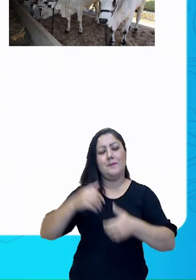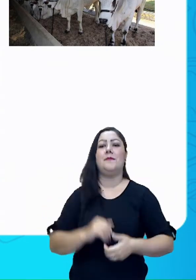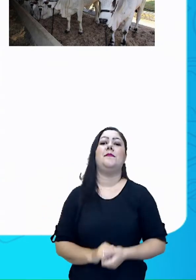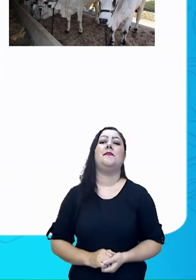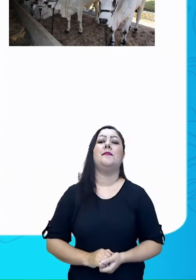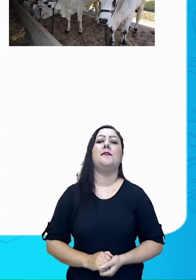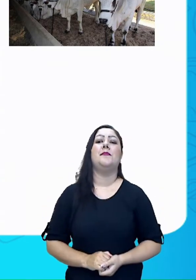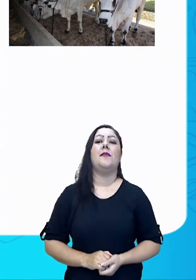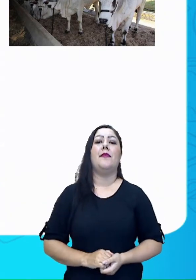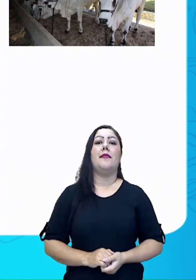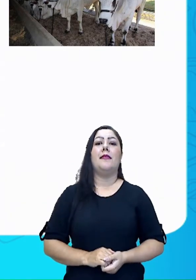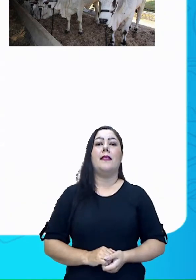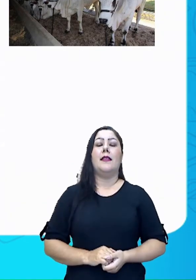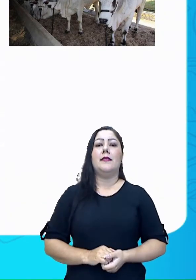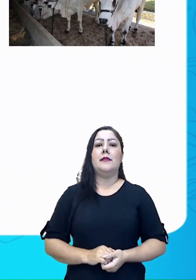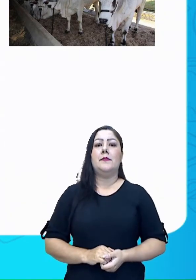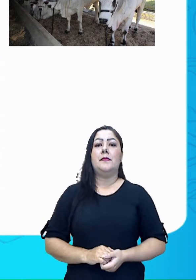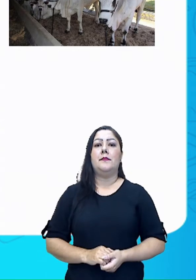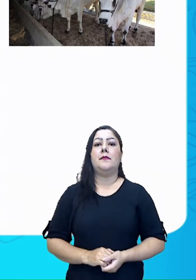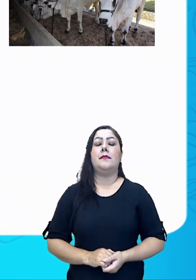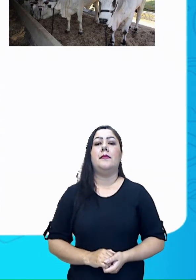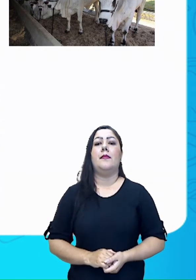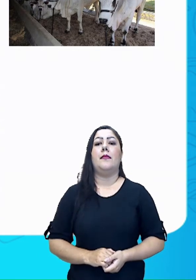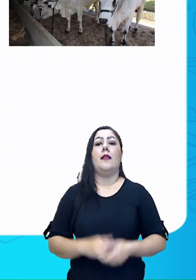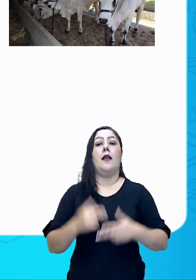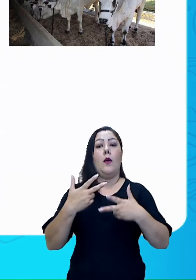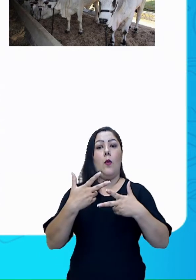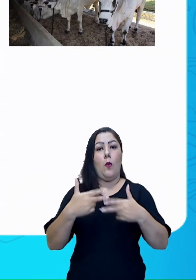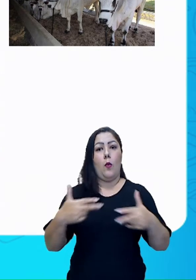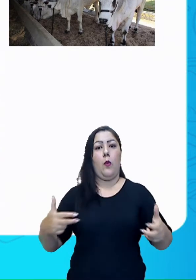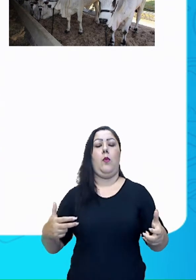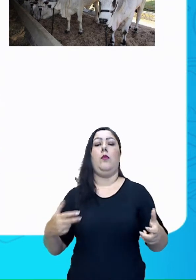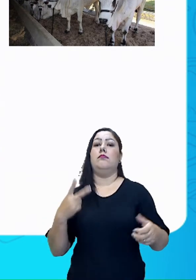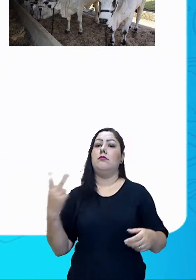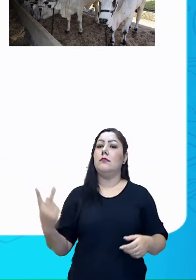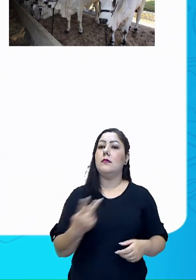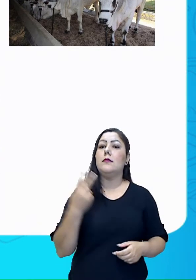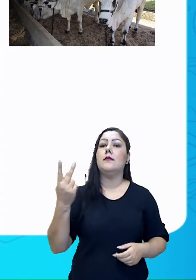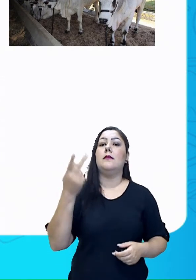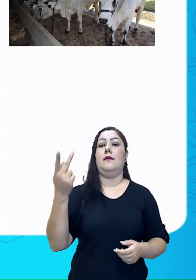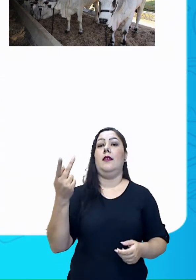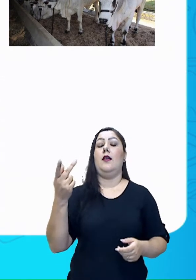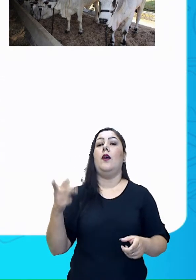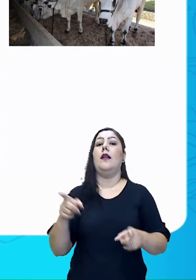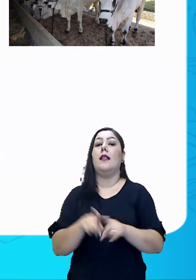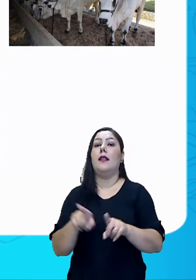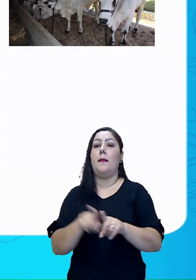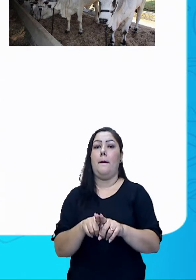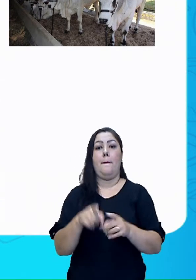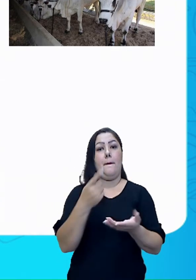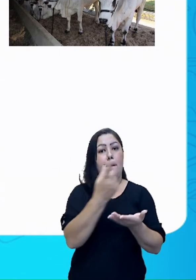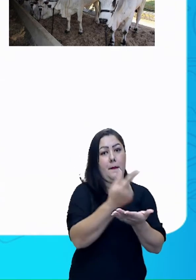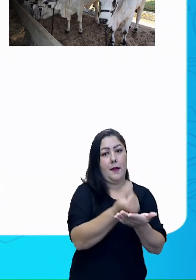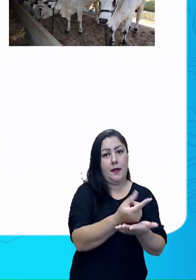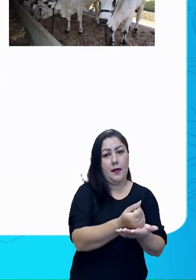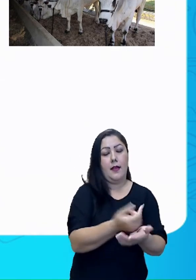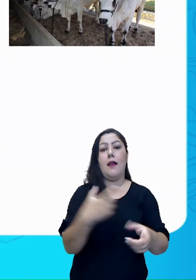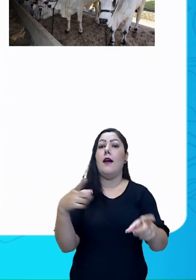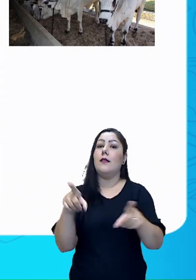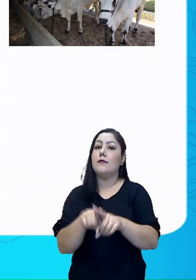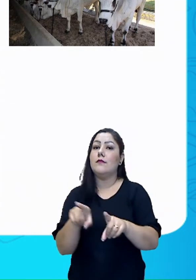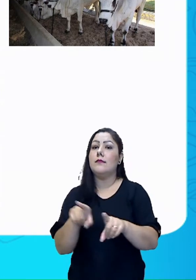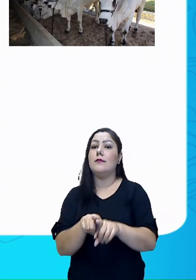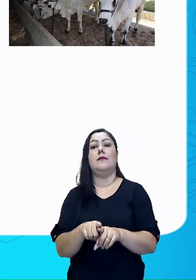Patrimônio cultural é o conjunto de bens materiais ou imateriais que